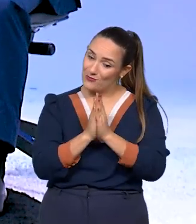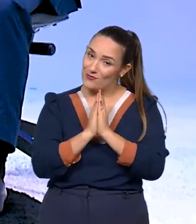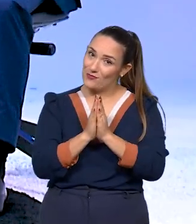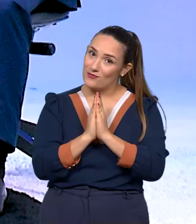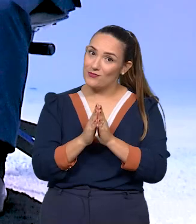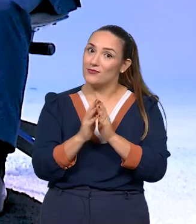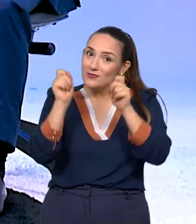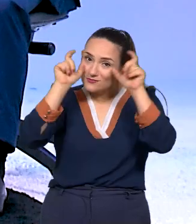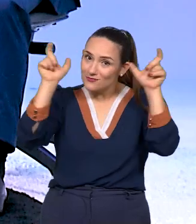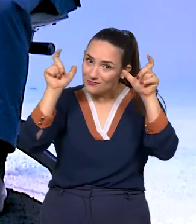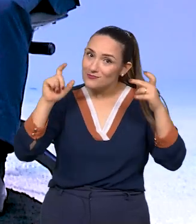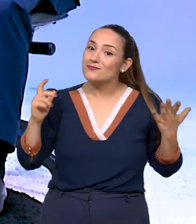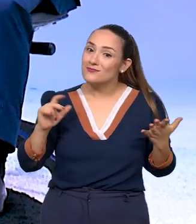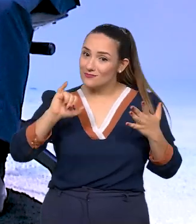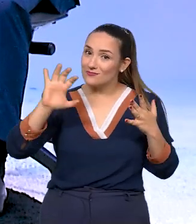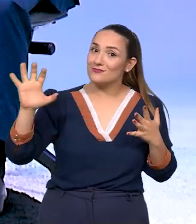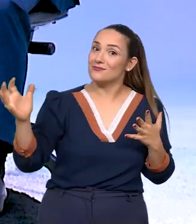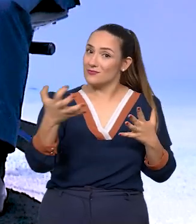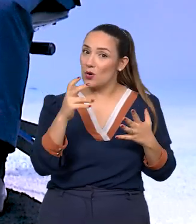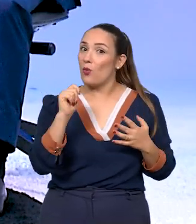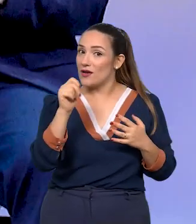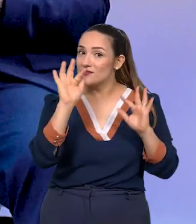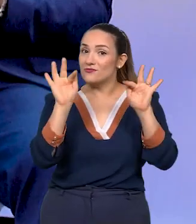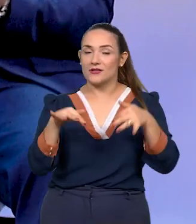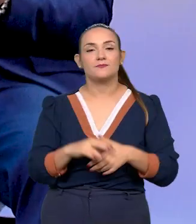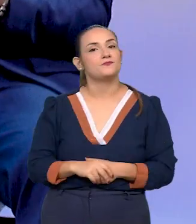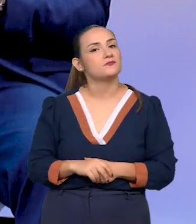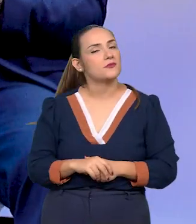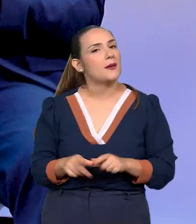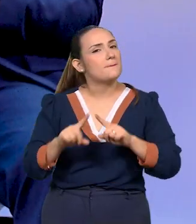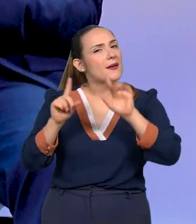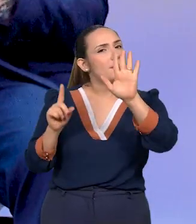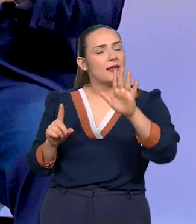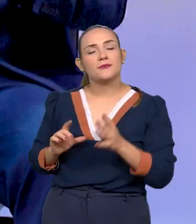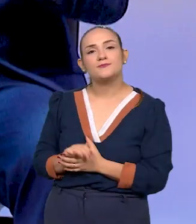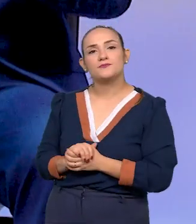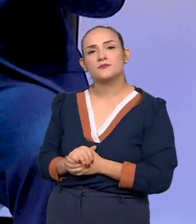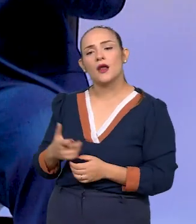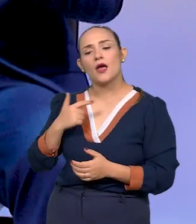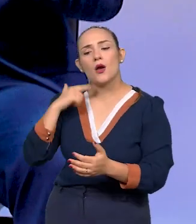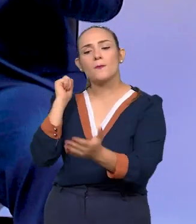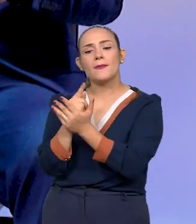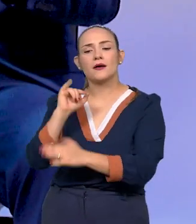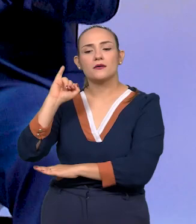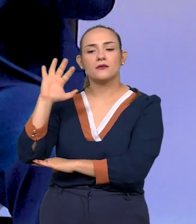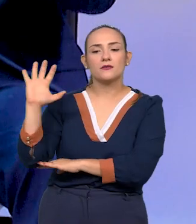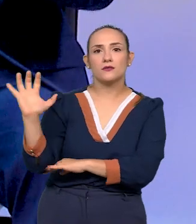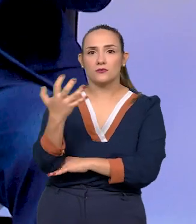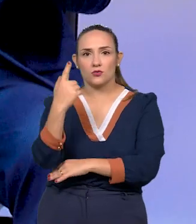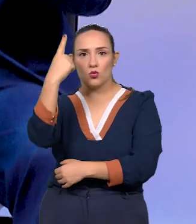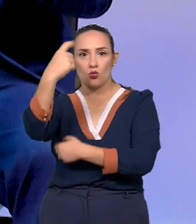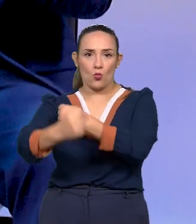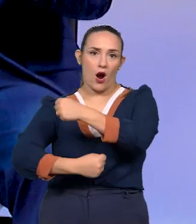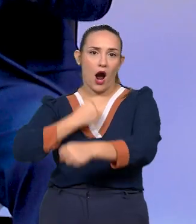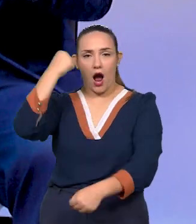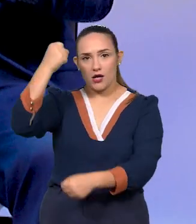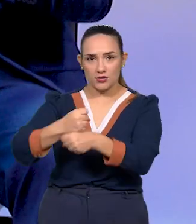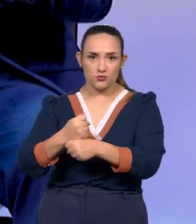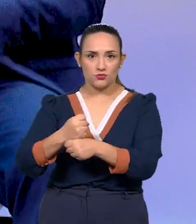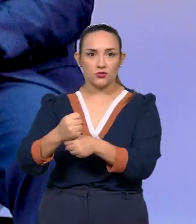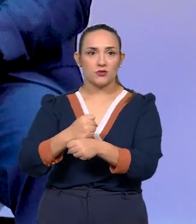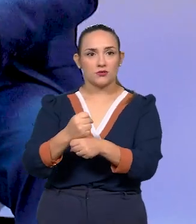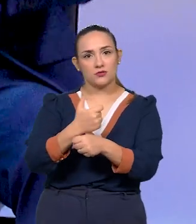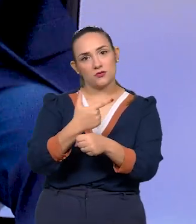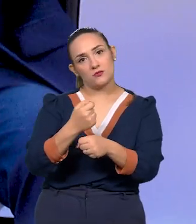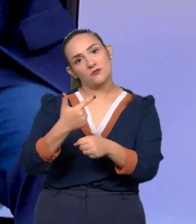nosso telespectador, né? Que está acabando o prazo. Nós temos que observar o seguinte, eu pago o imposto de renda no exercício de